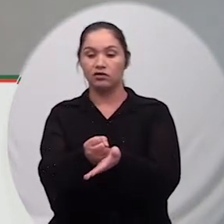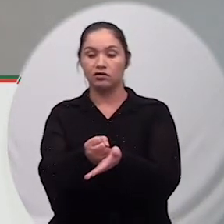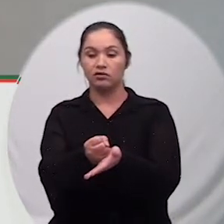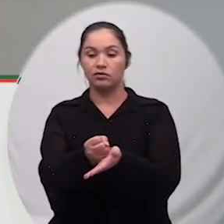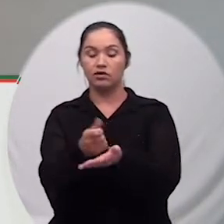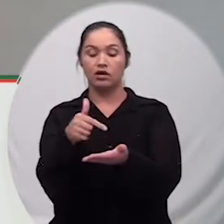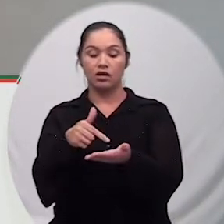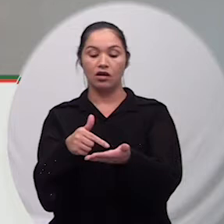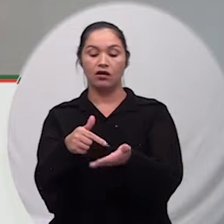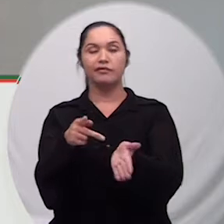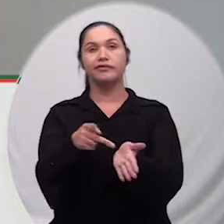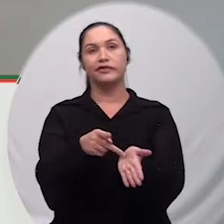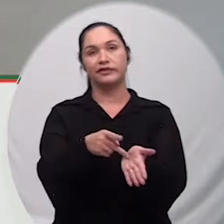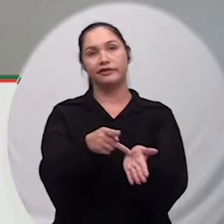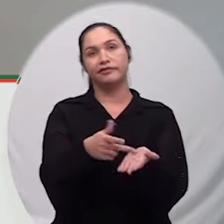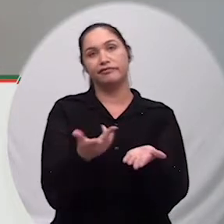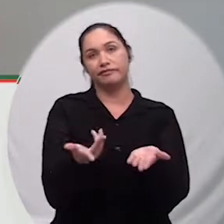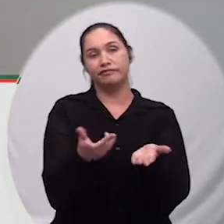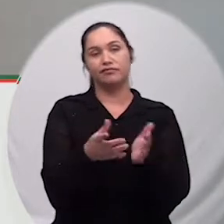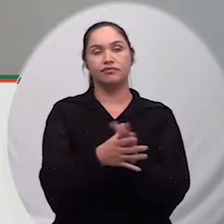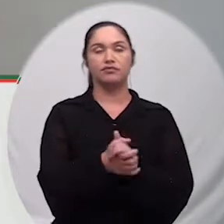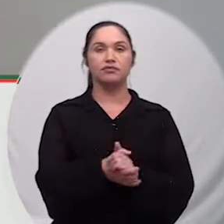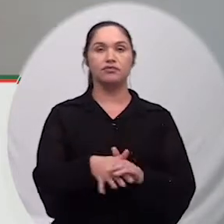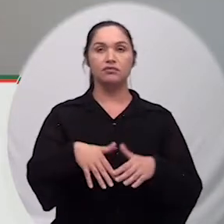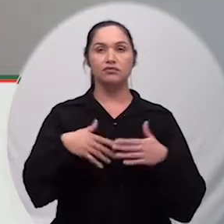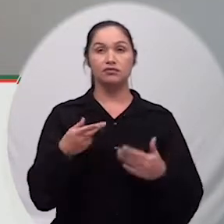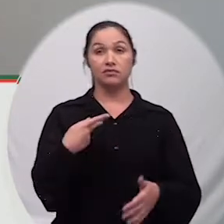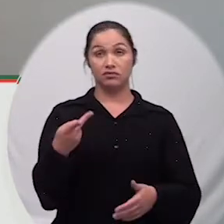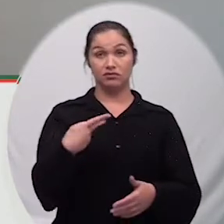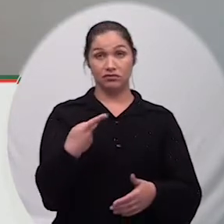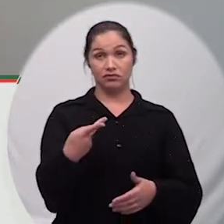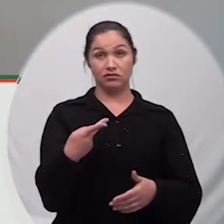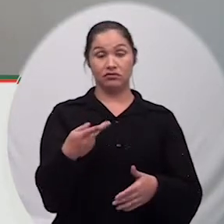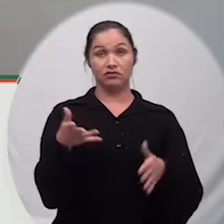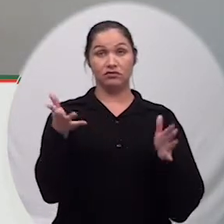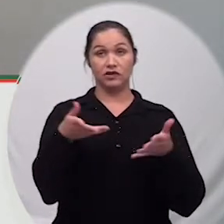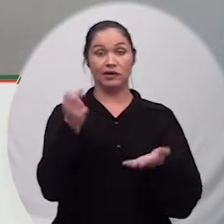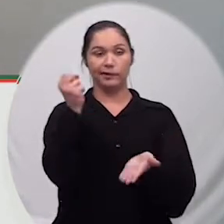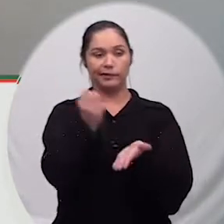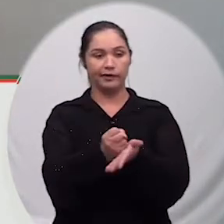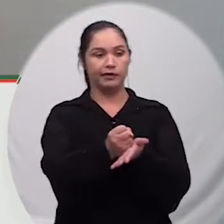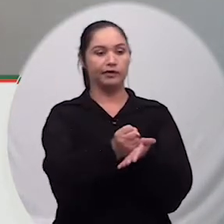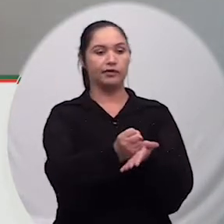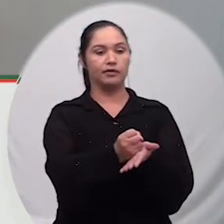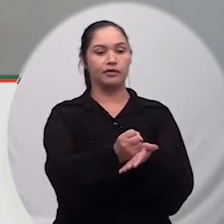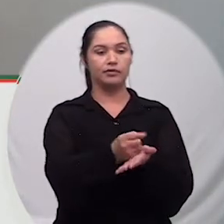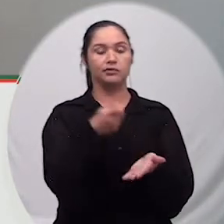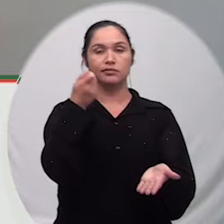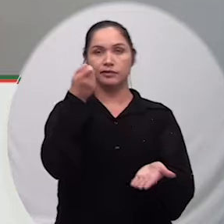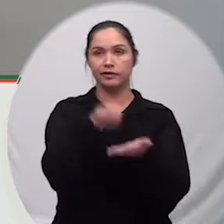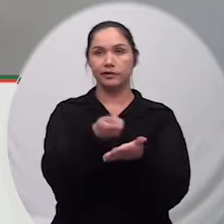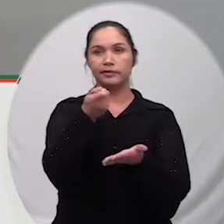documento é verdadeiro, né? Eu e você hoje nós estamos todos pagando devido